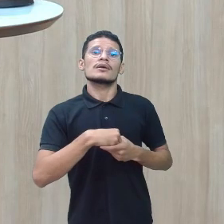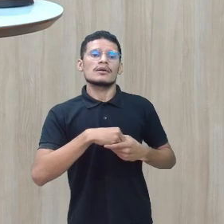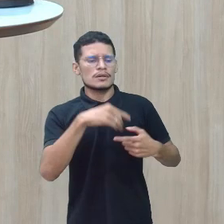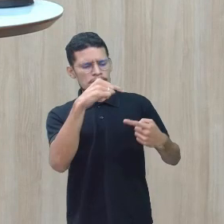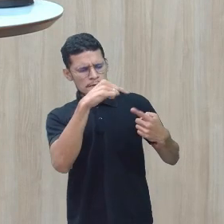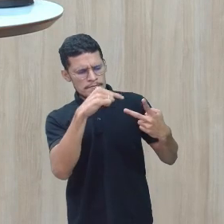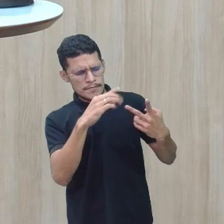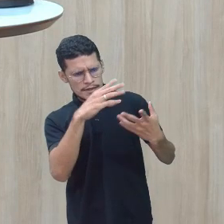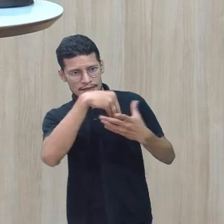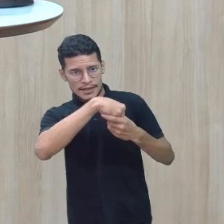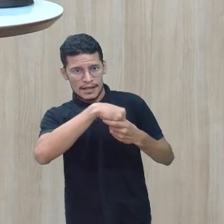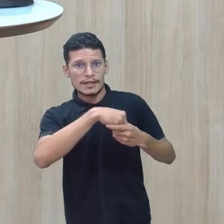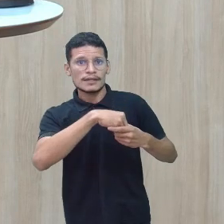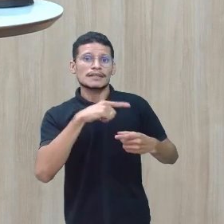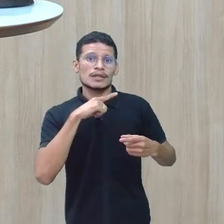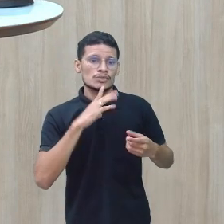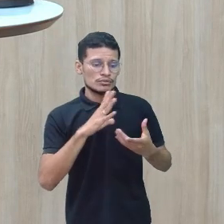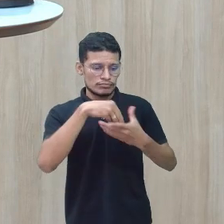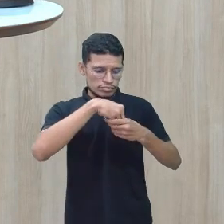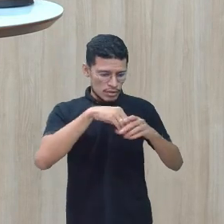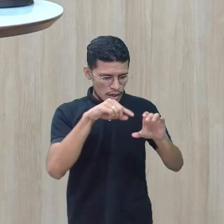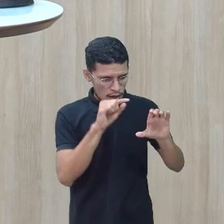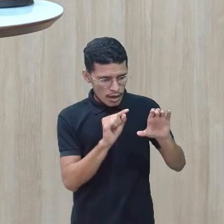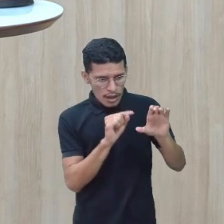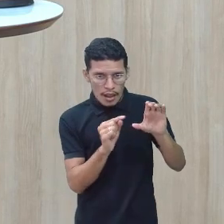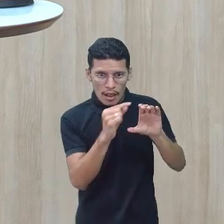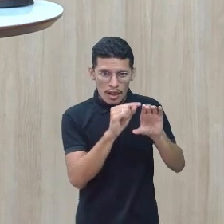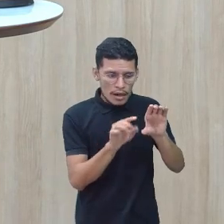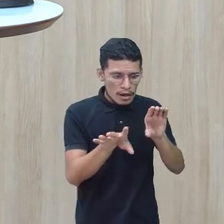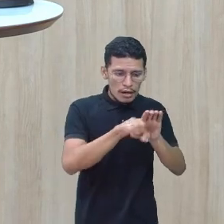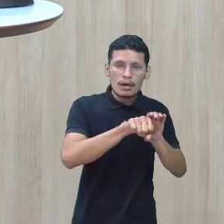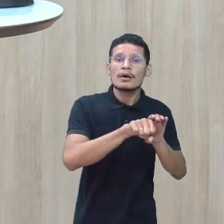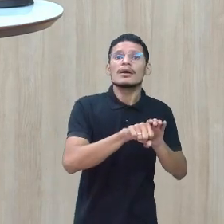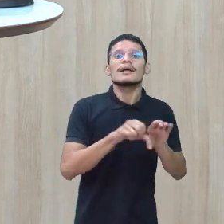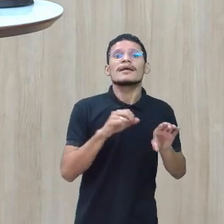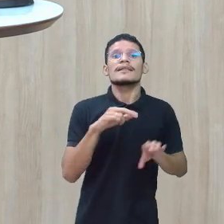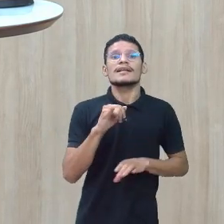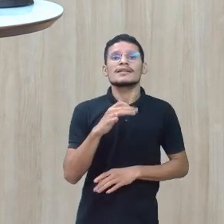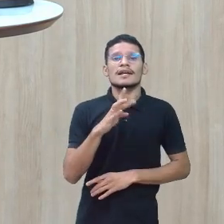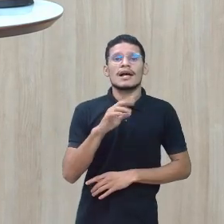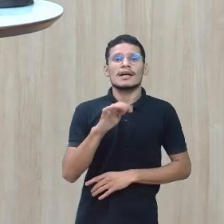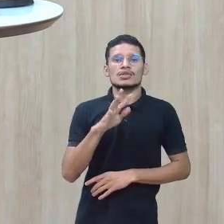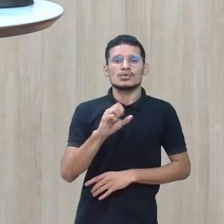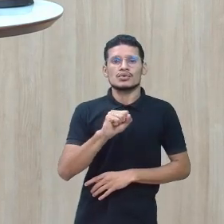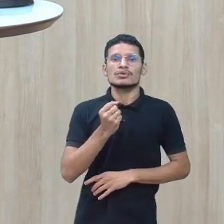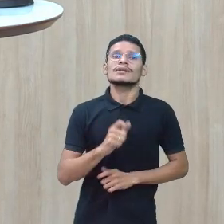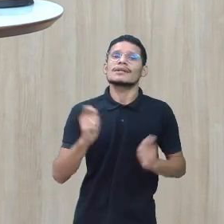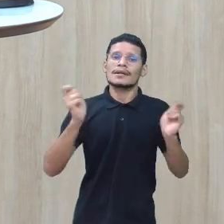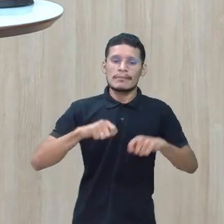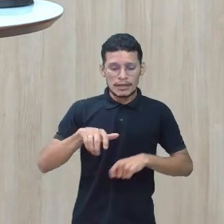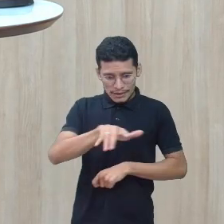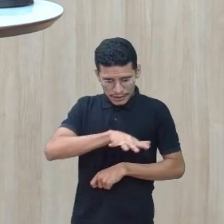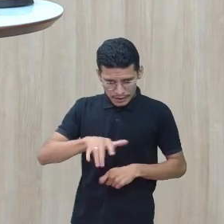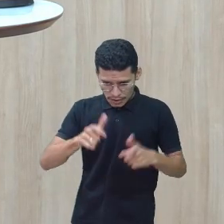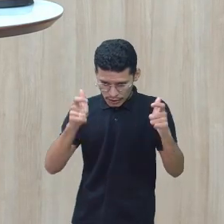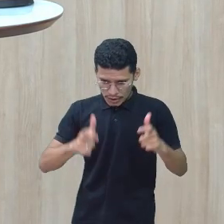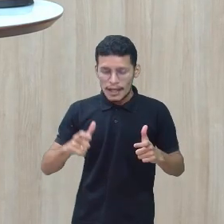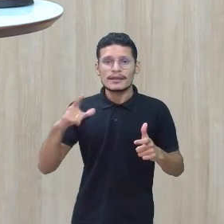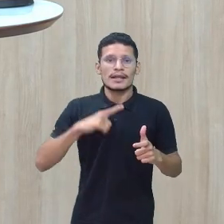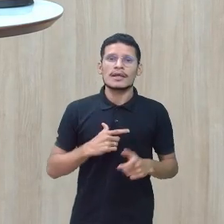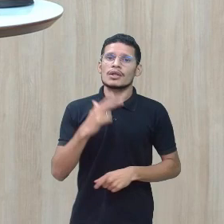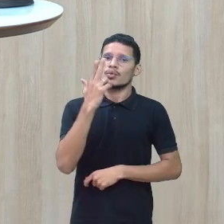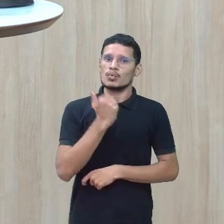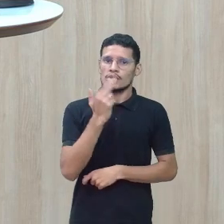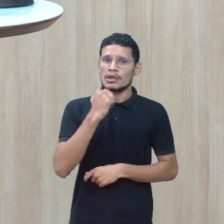nódulos que absorvem o nitrogênio, transformam o nitrogênio em nitratos e faz com que o solo fique rico em